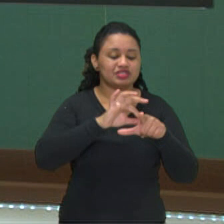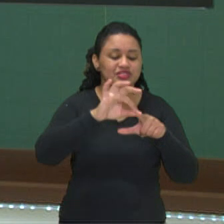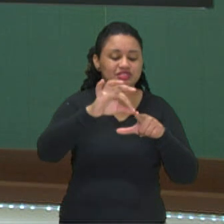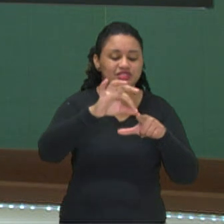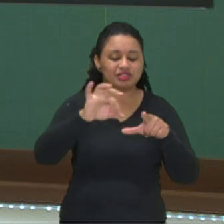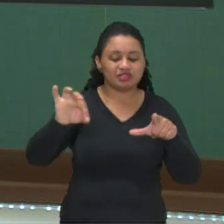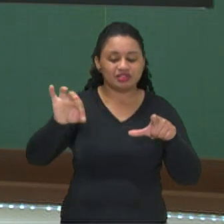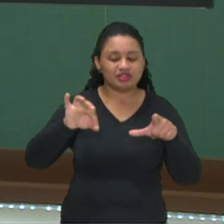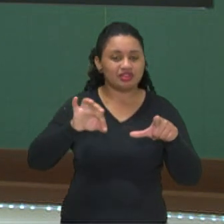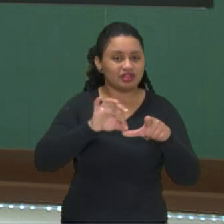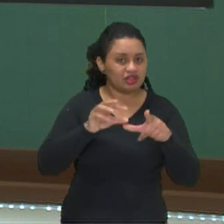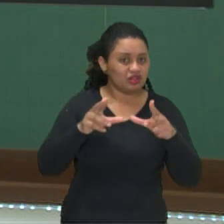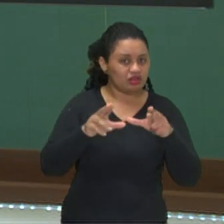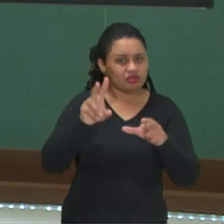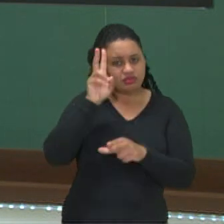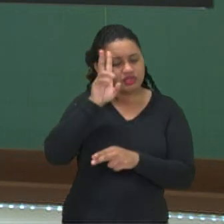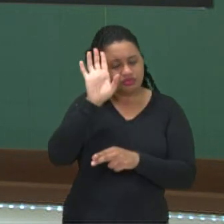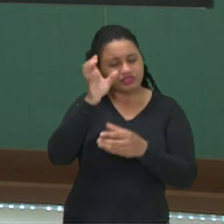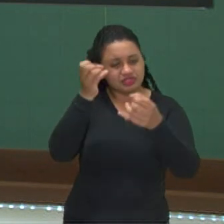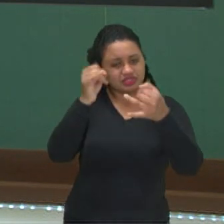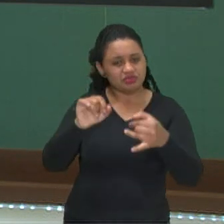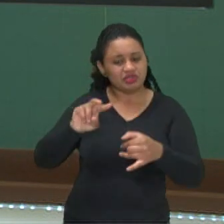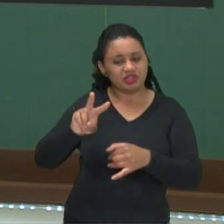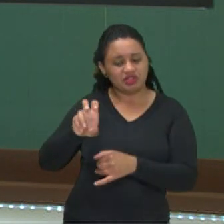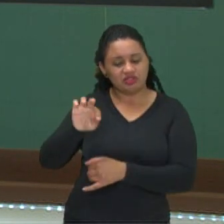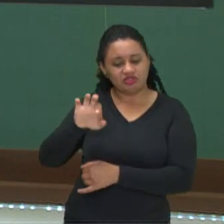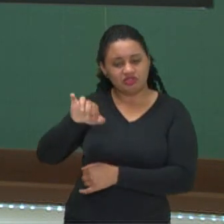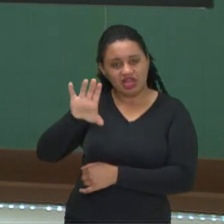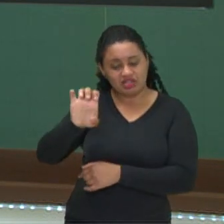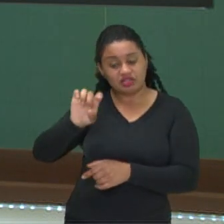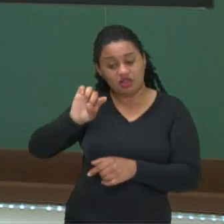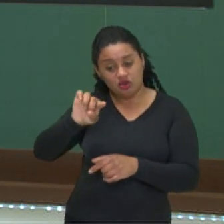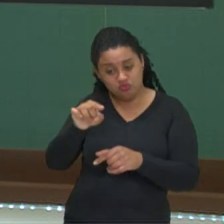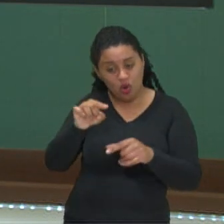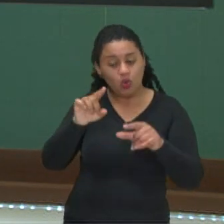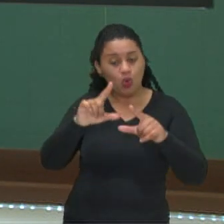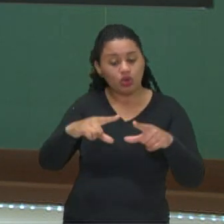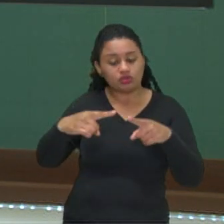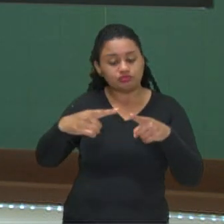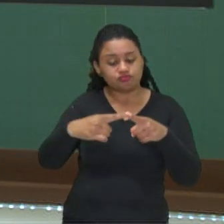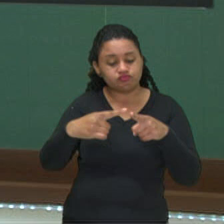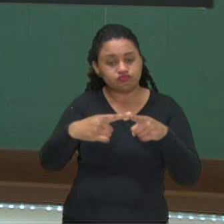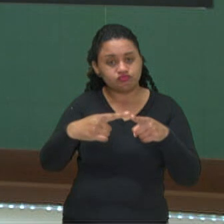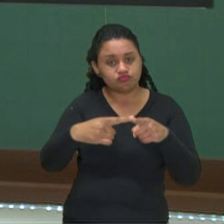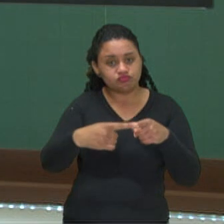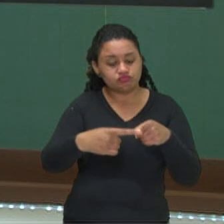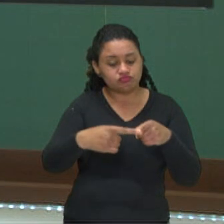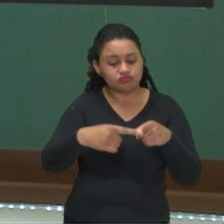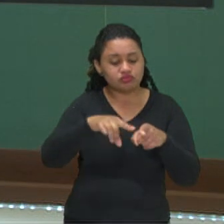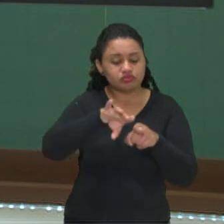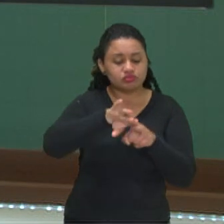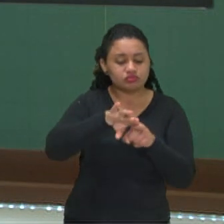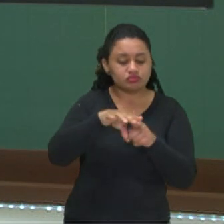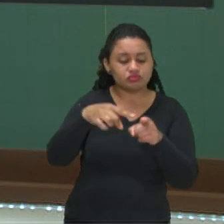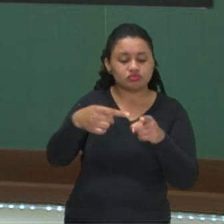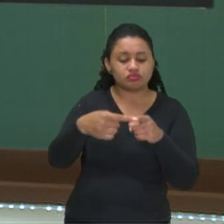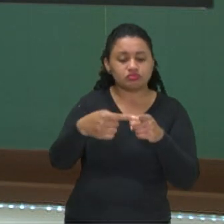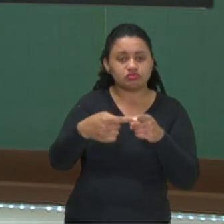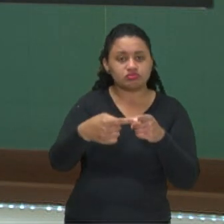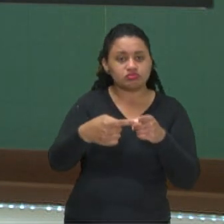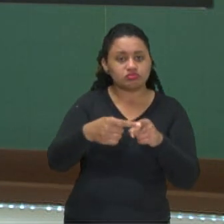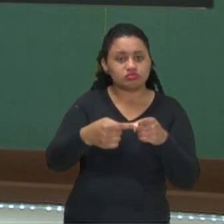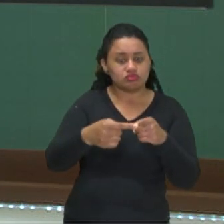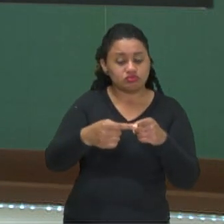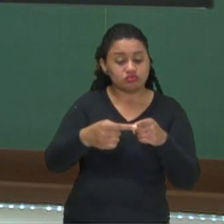que a gente já conversou a respeito do vértice, que o vértice é um ponto aonde ele caracteriza-se pela união de